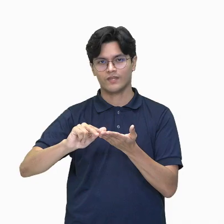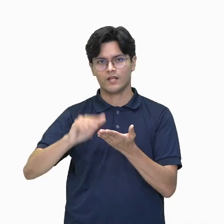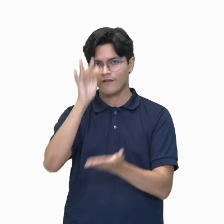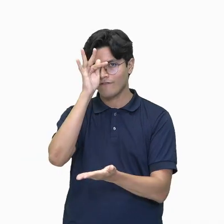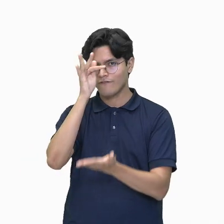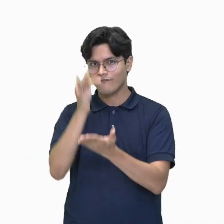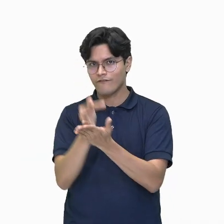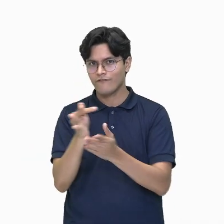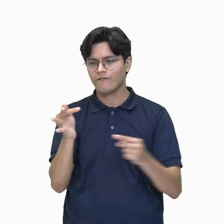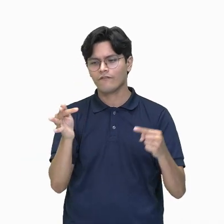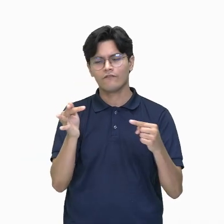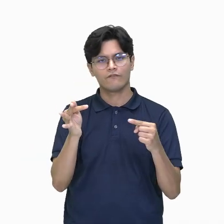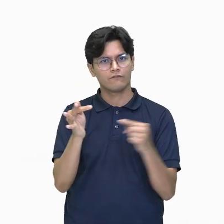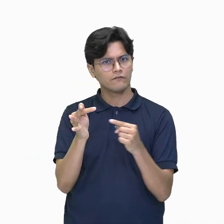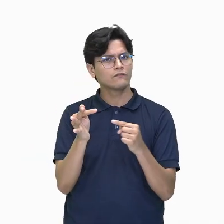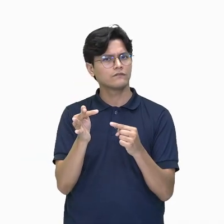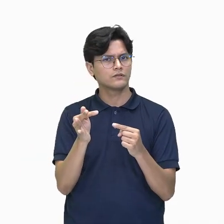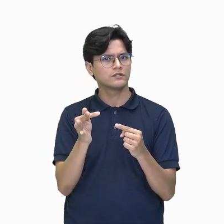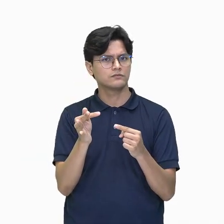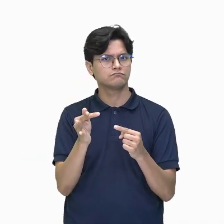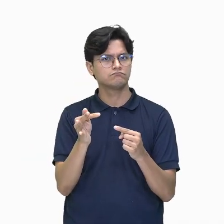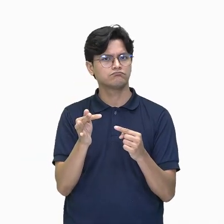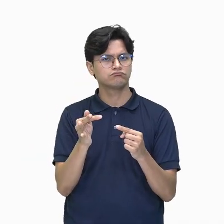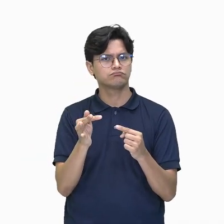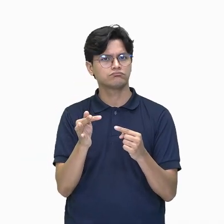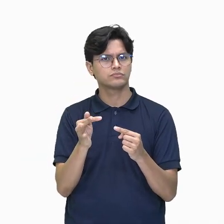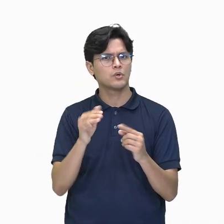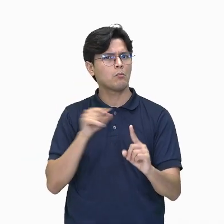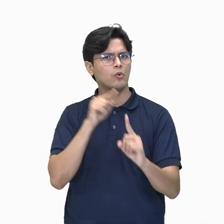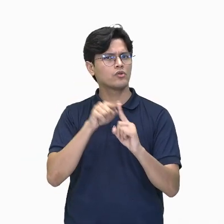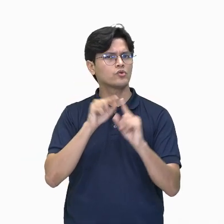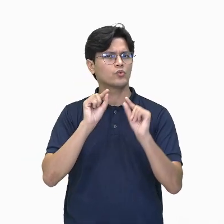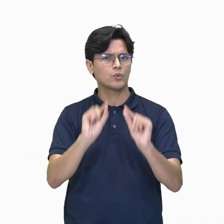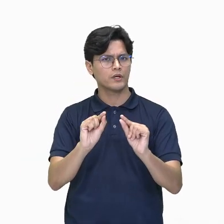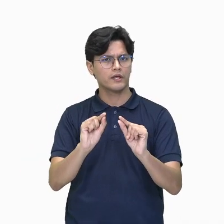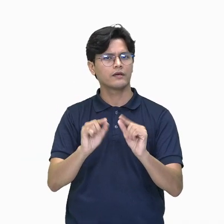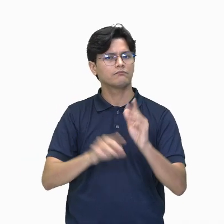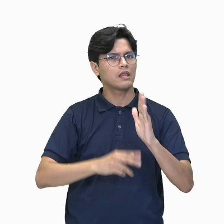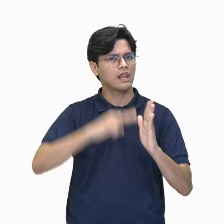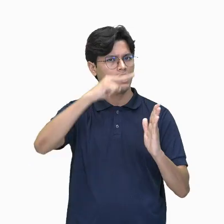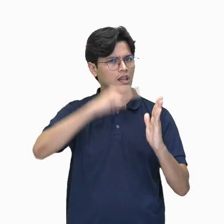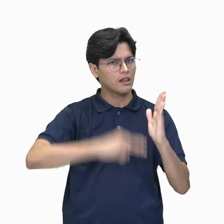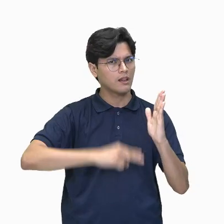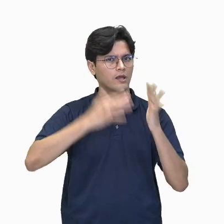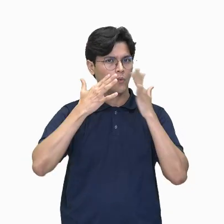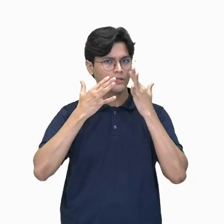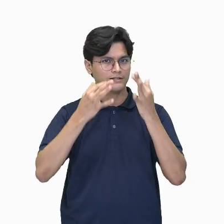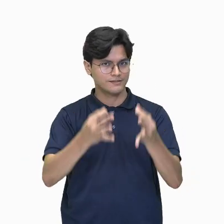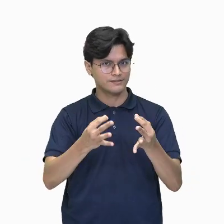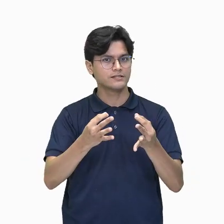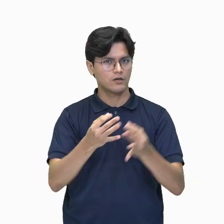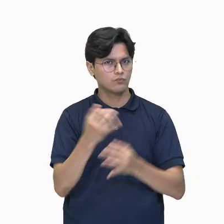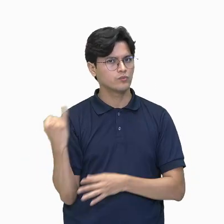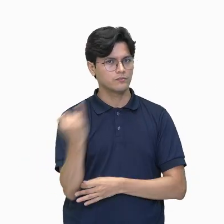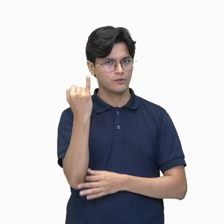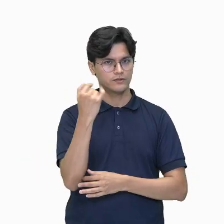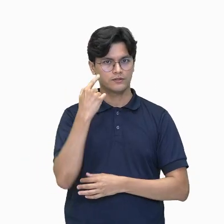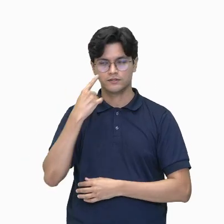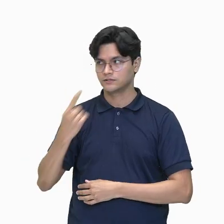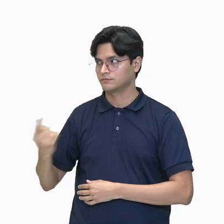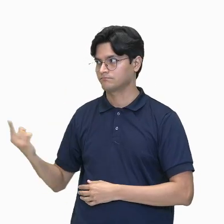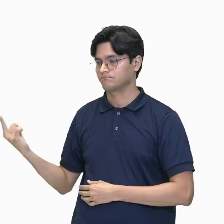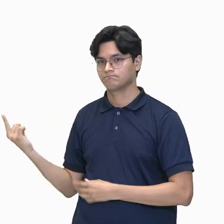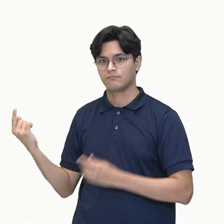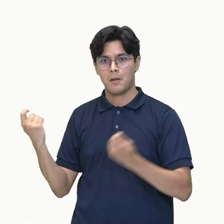lidazinha com muita atenção, que vai ser muito importante. Então, nós temos que entender